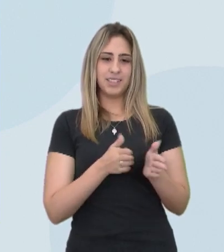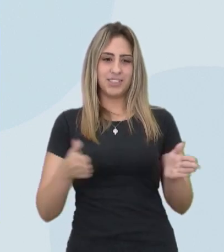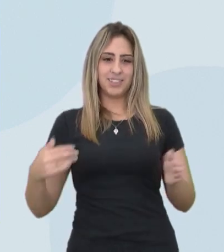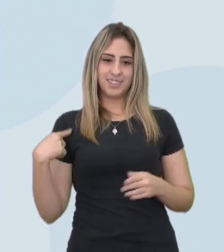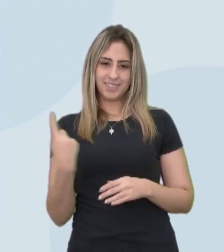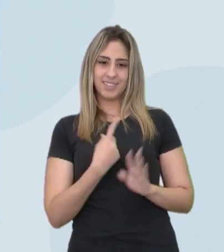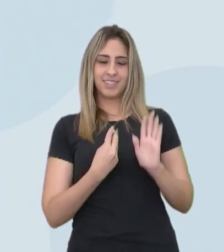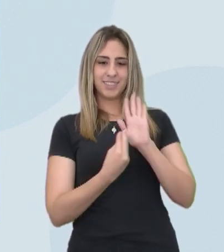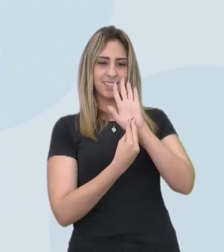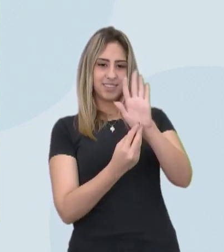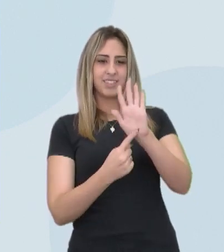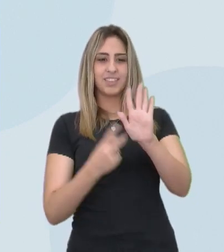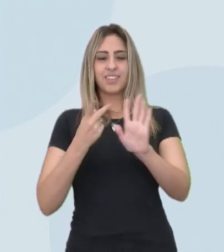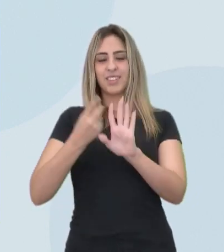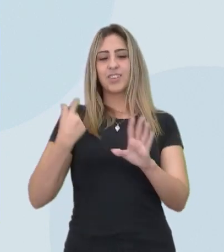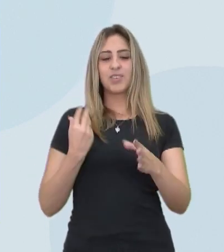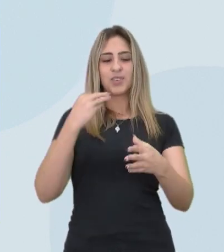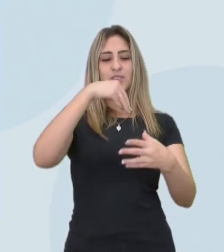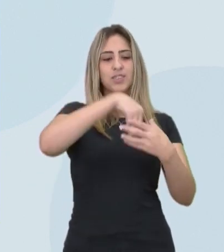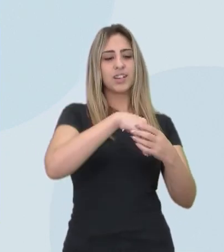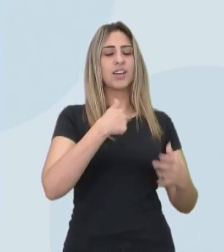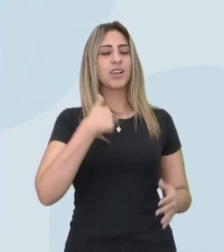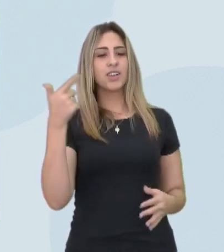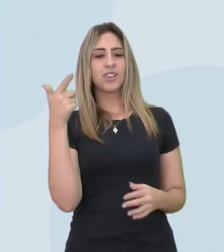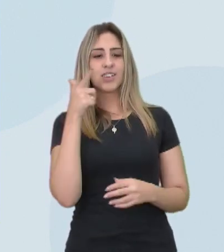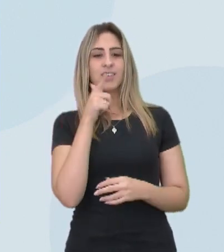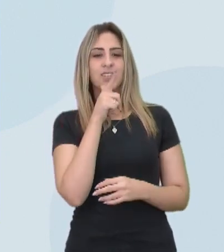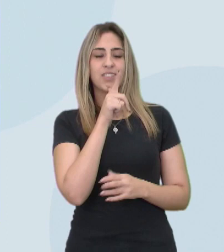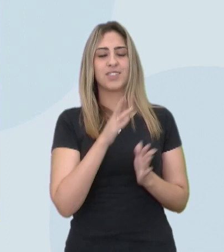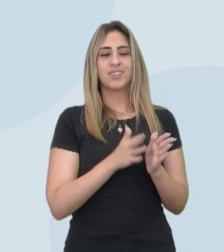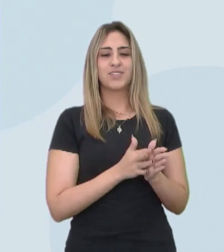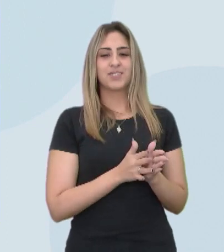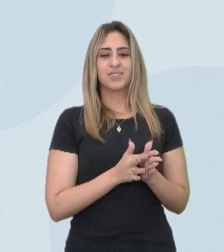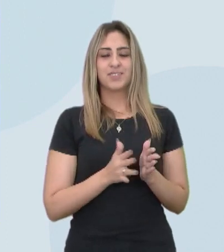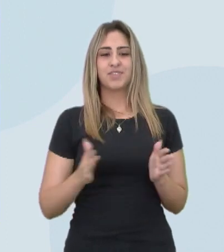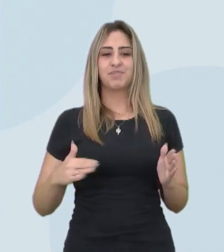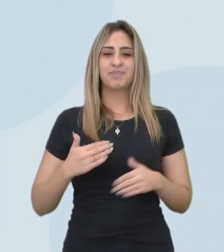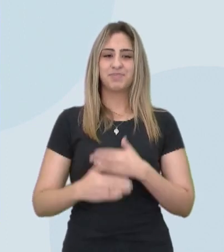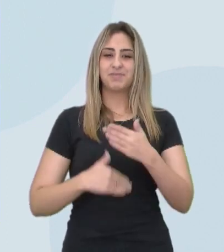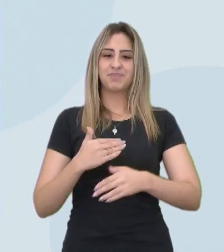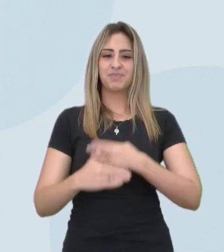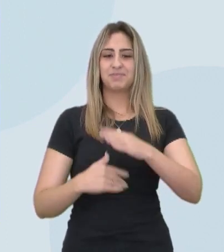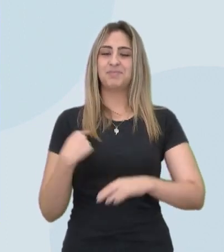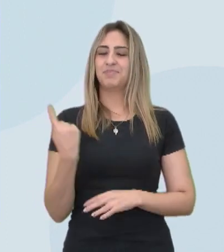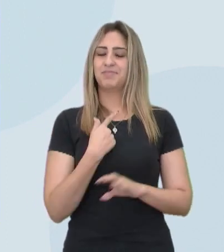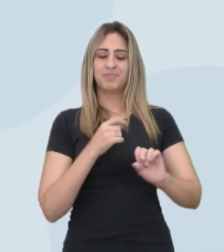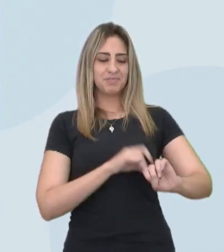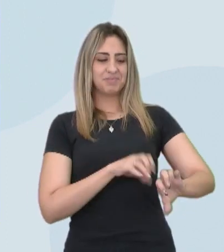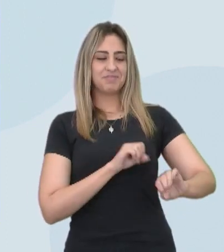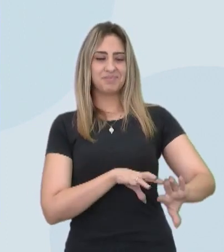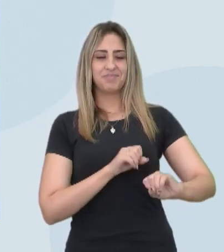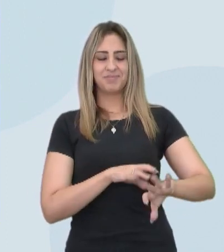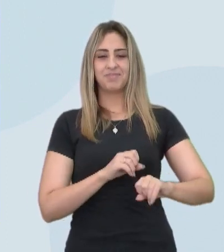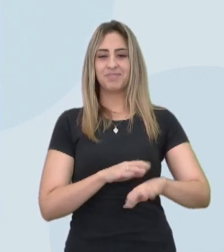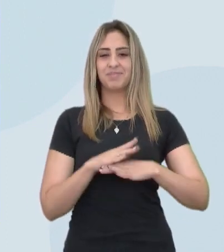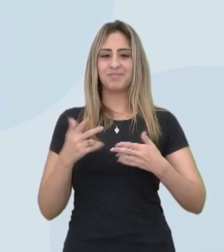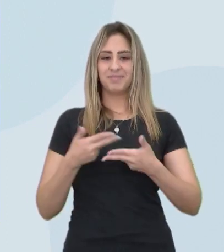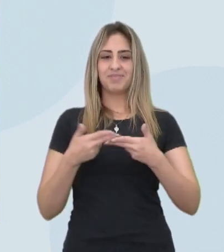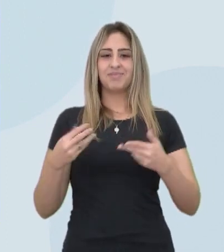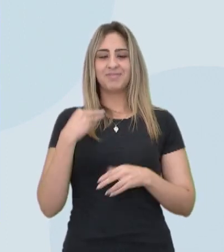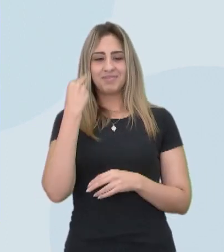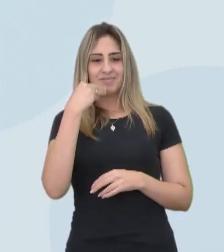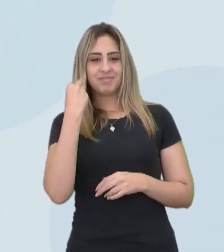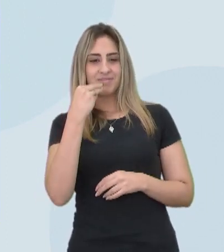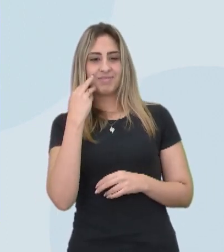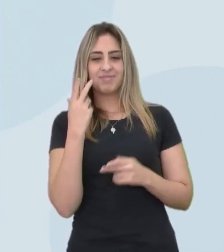na minha história. Foi quando eu consegui concluir a terceira graduação. Aí, para vocês verem,